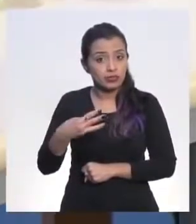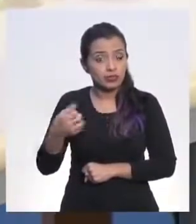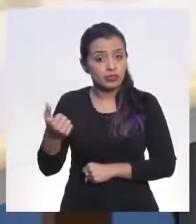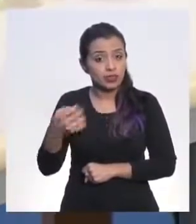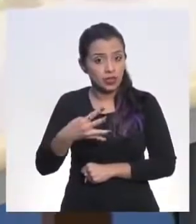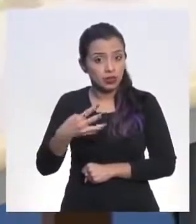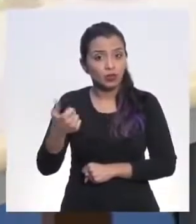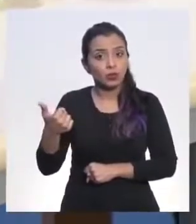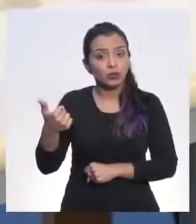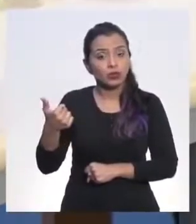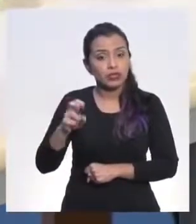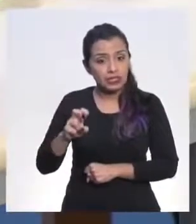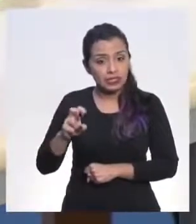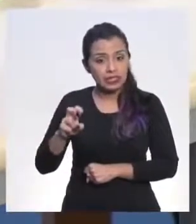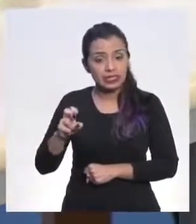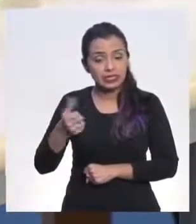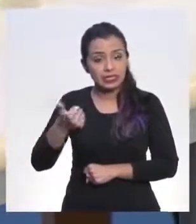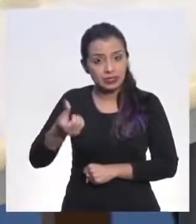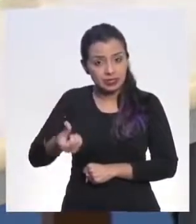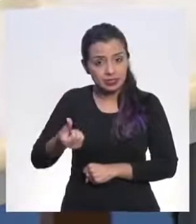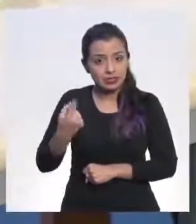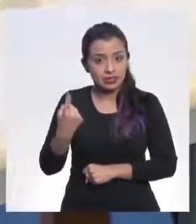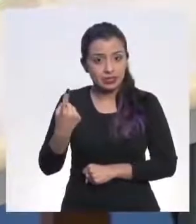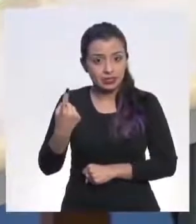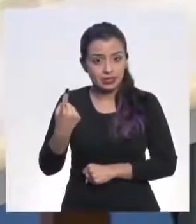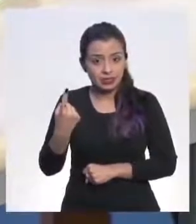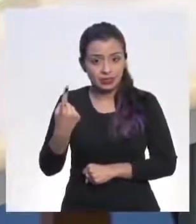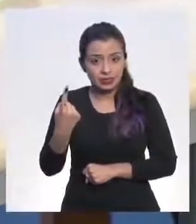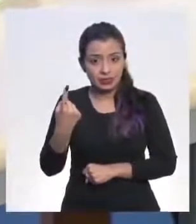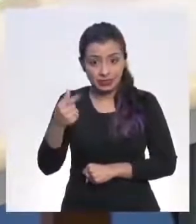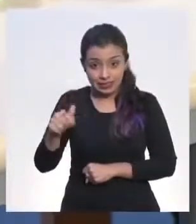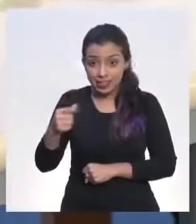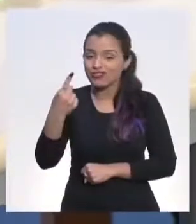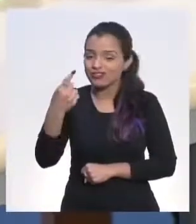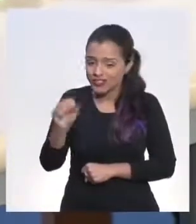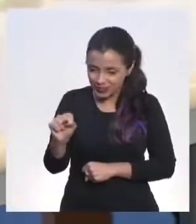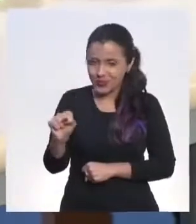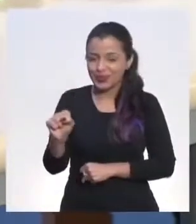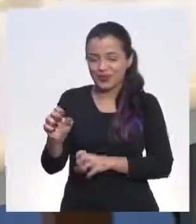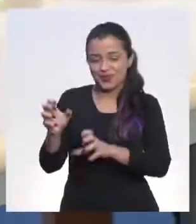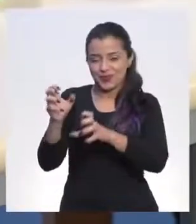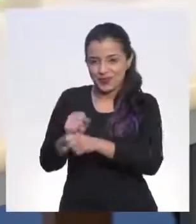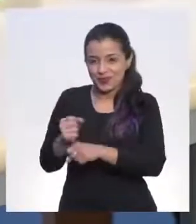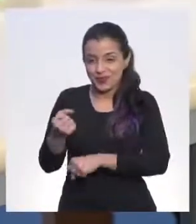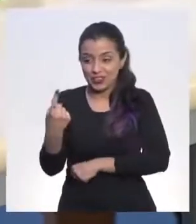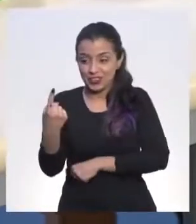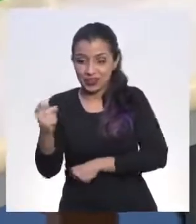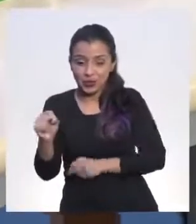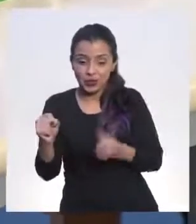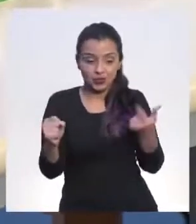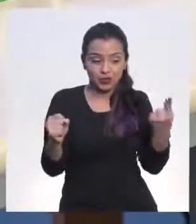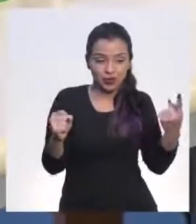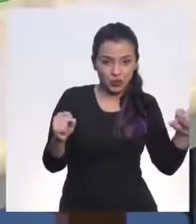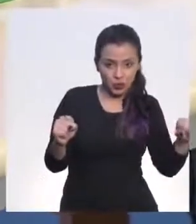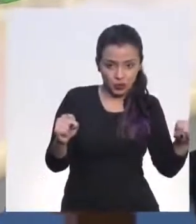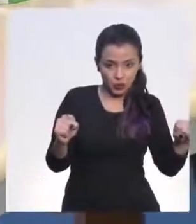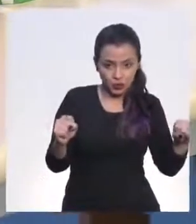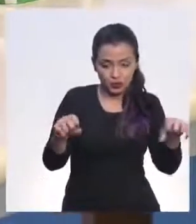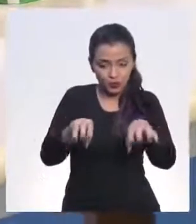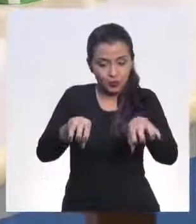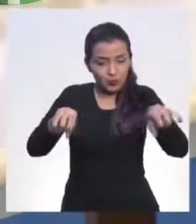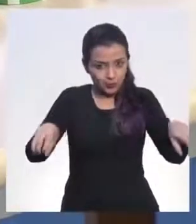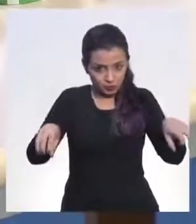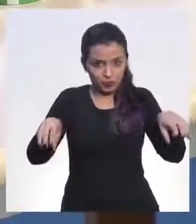12, 13, 14, 15, 16, 17, 18. Se eu tenho 18 aqui, eu